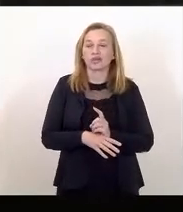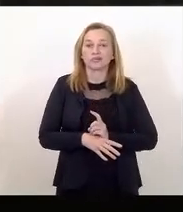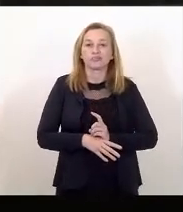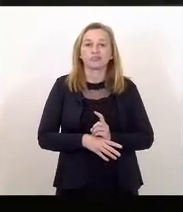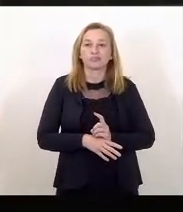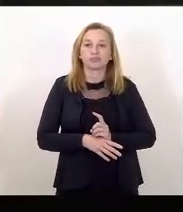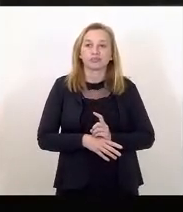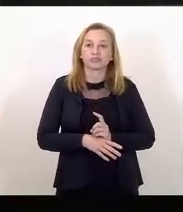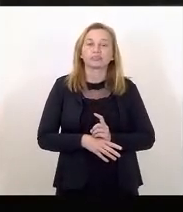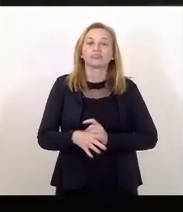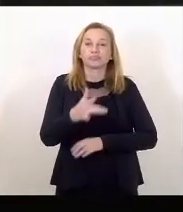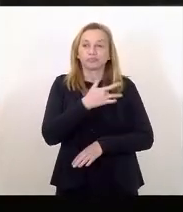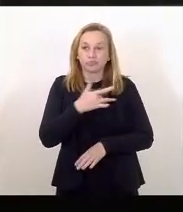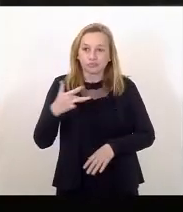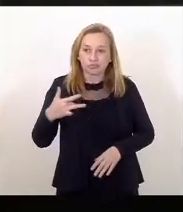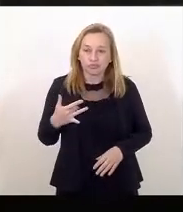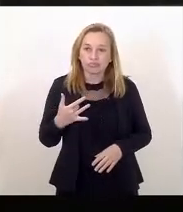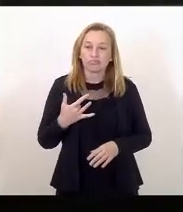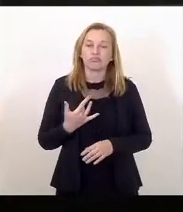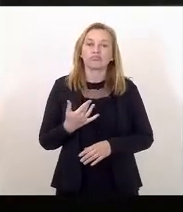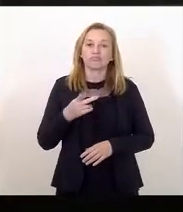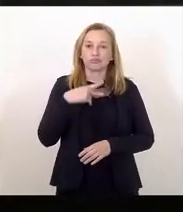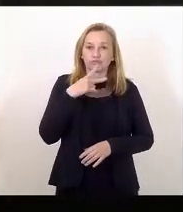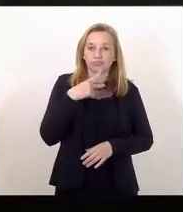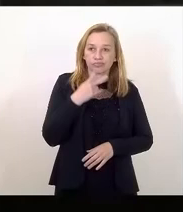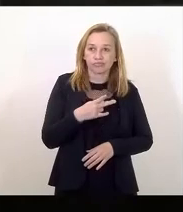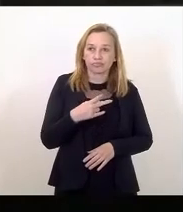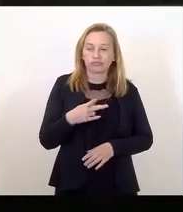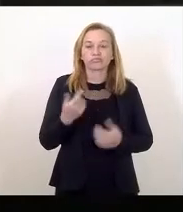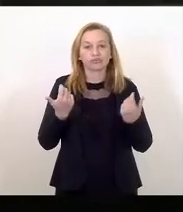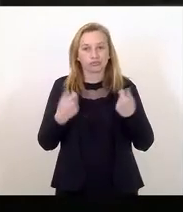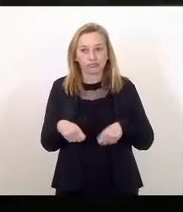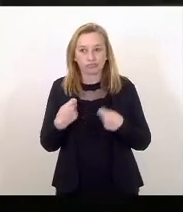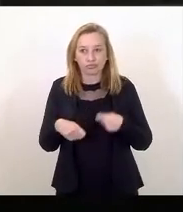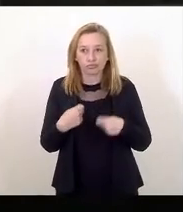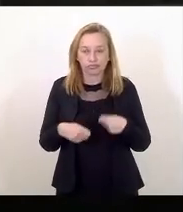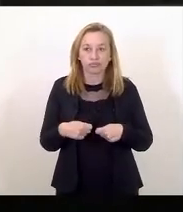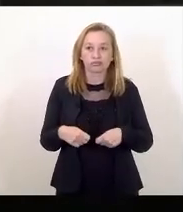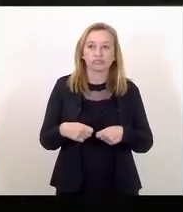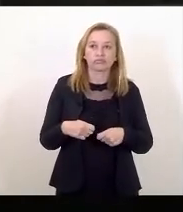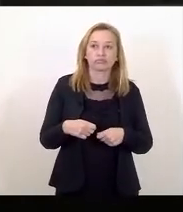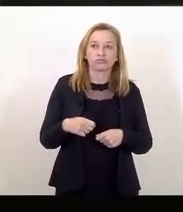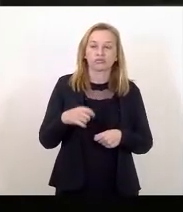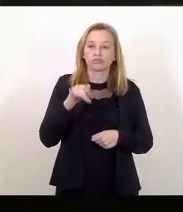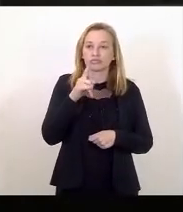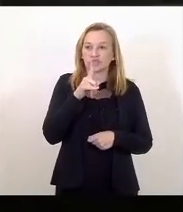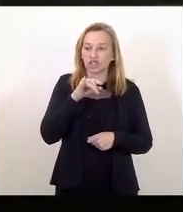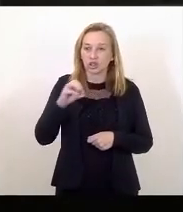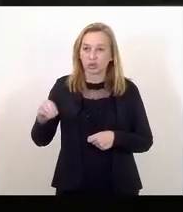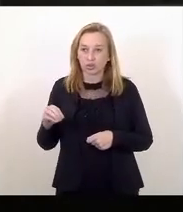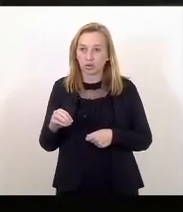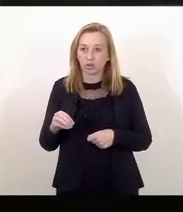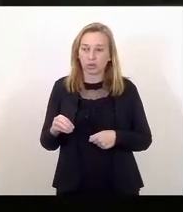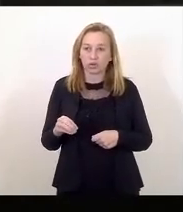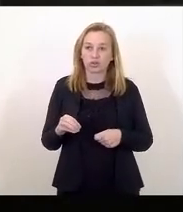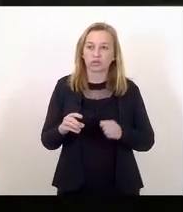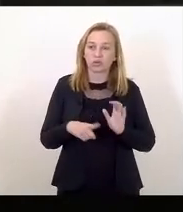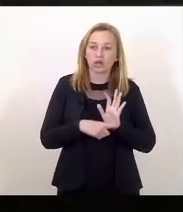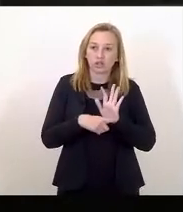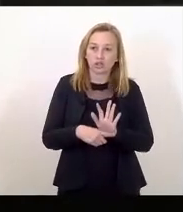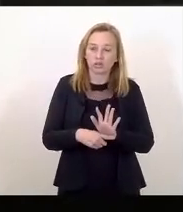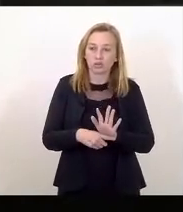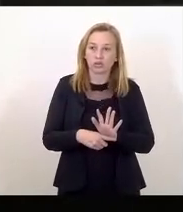integral à saúde, e aí estamos falando da necessidade do diagnóstico precoce, do atendimento